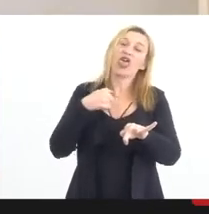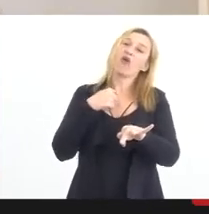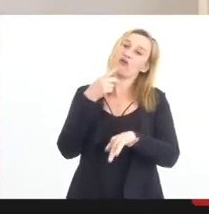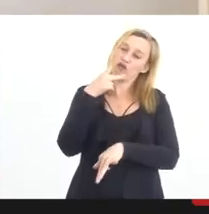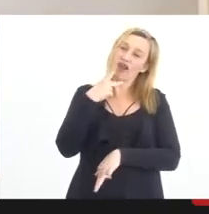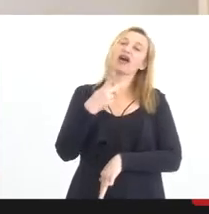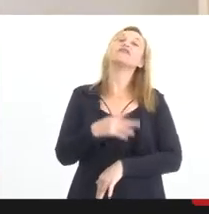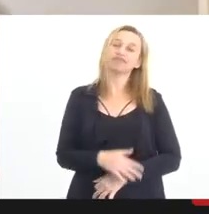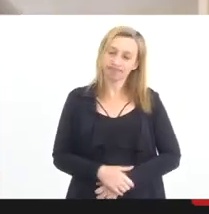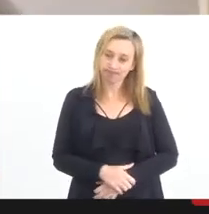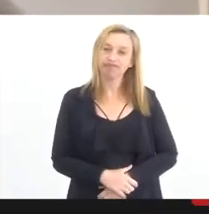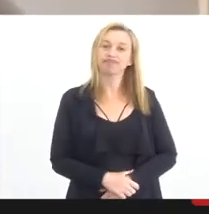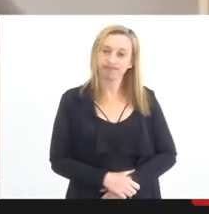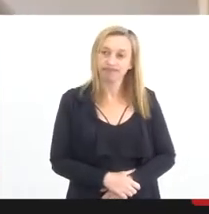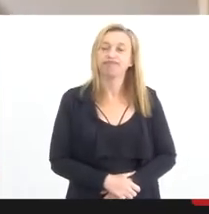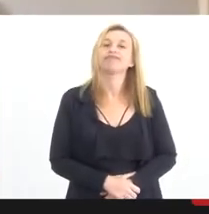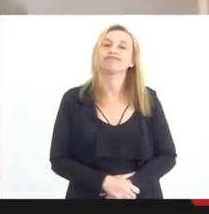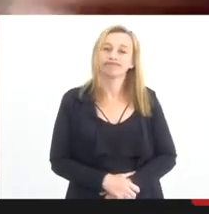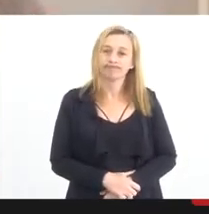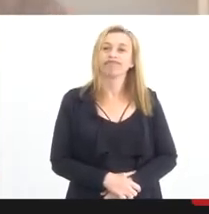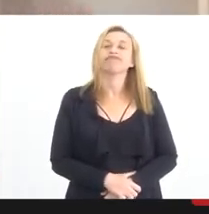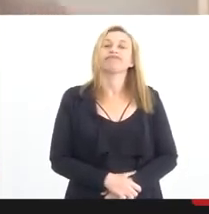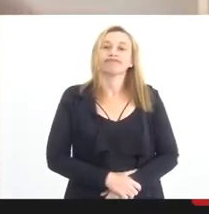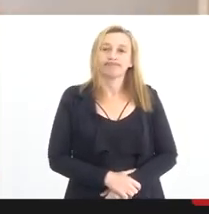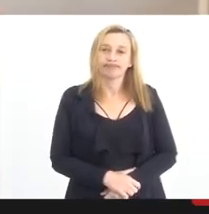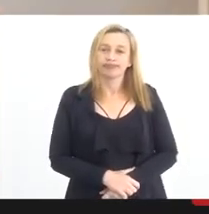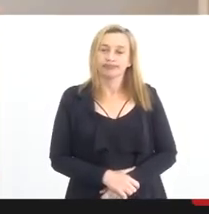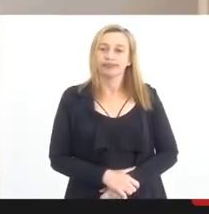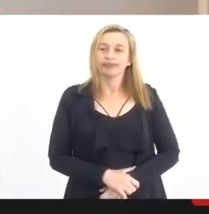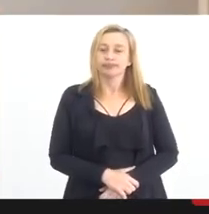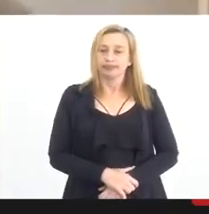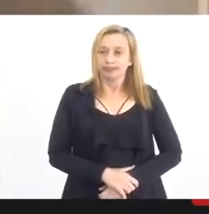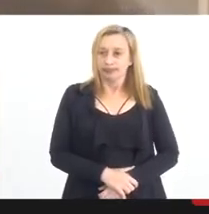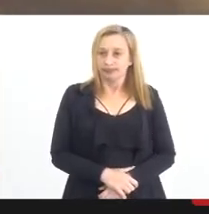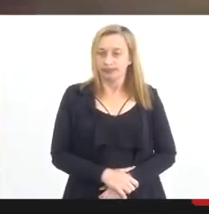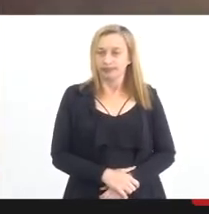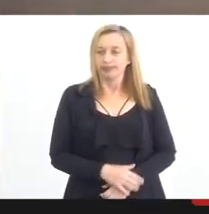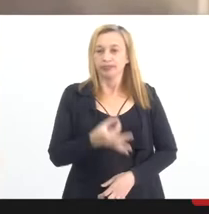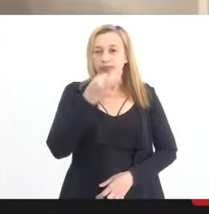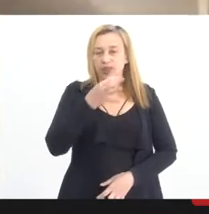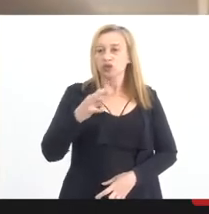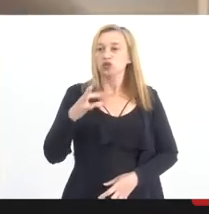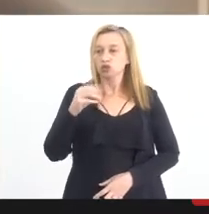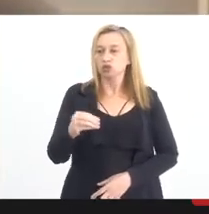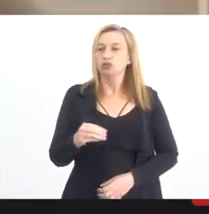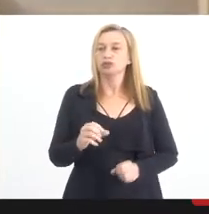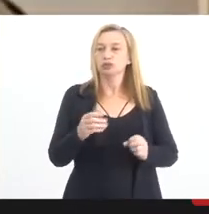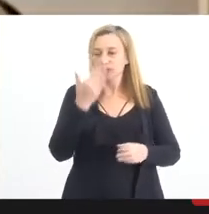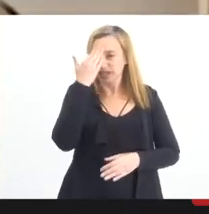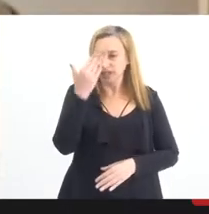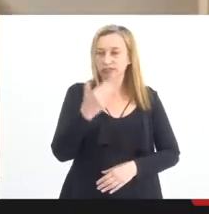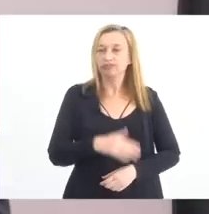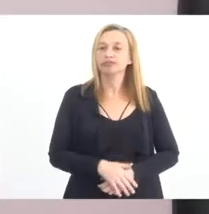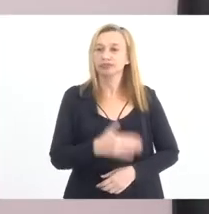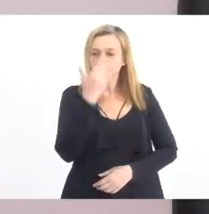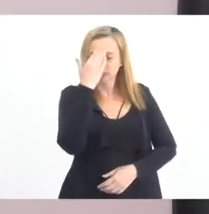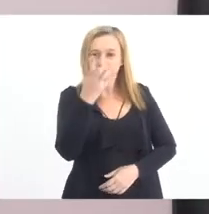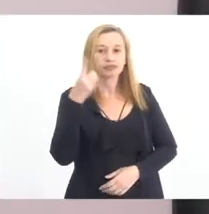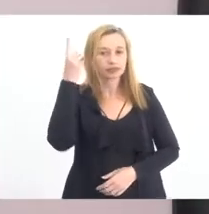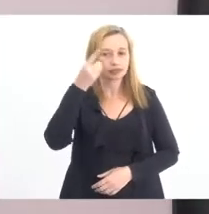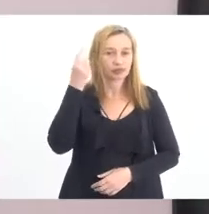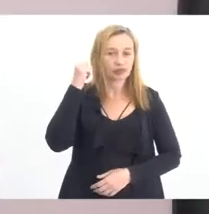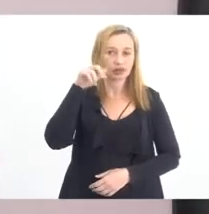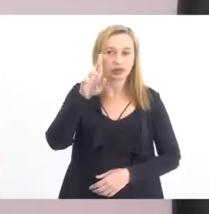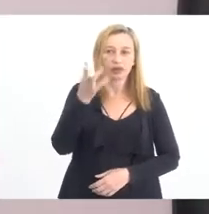quero realmente ter garantido a minha fala para emitir minha opinião sobre tudo isso. Muito obrigado. Obrigado, deputado Leomar